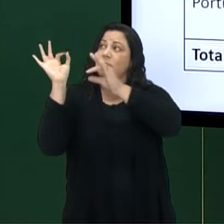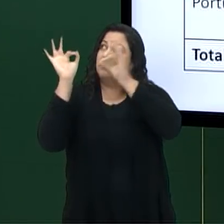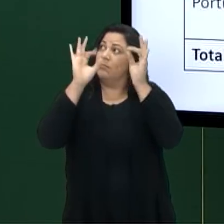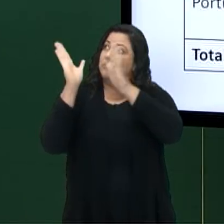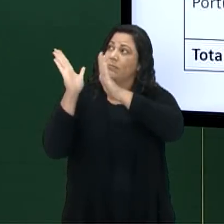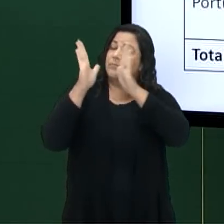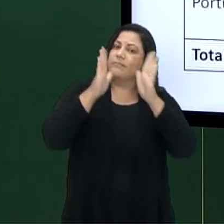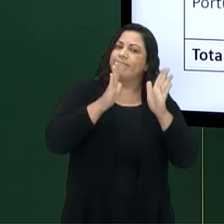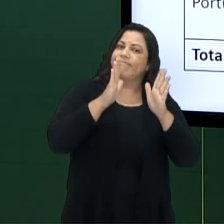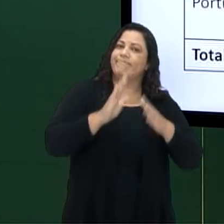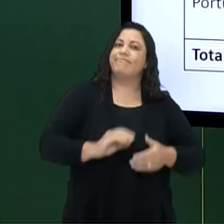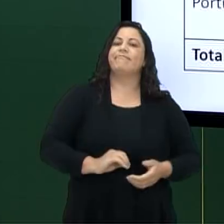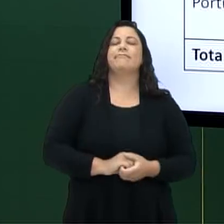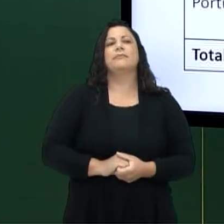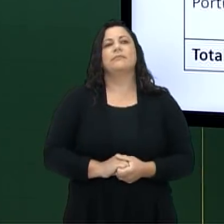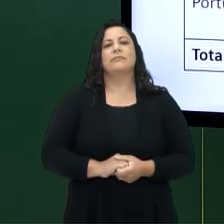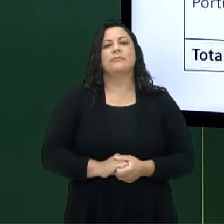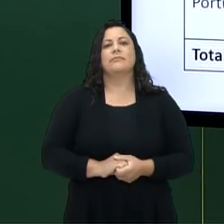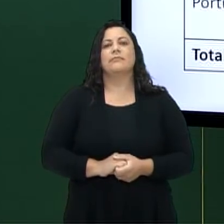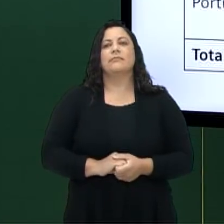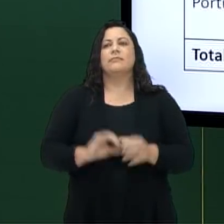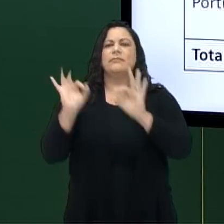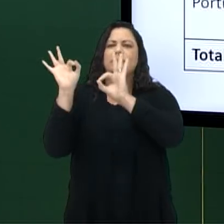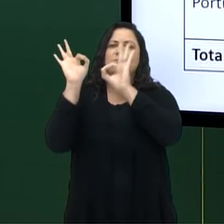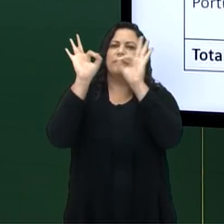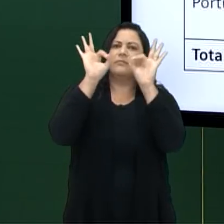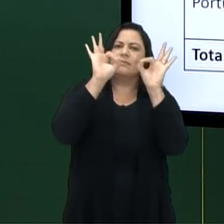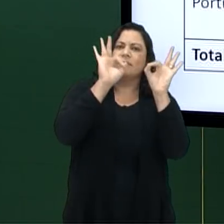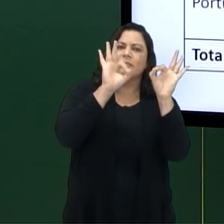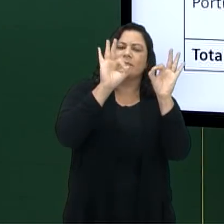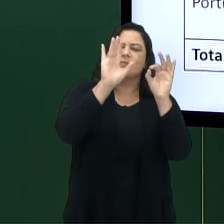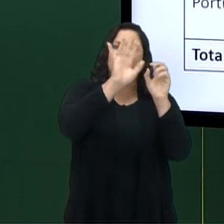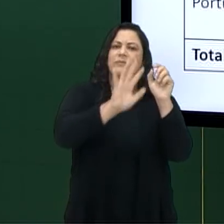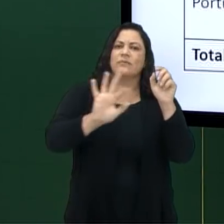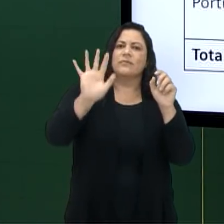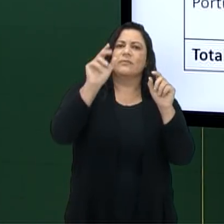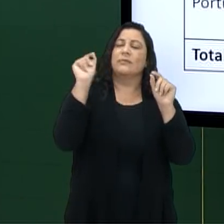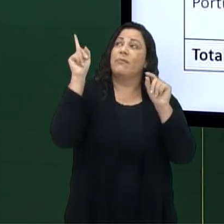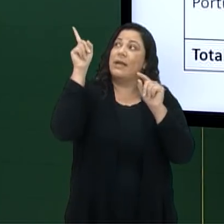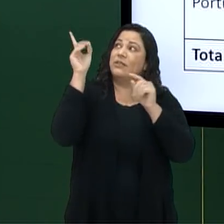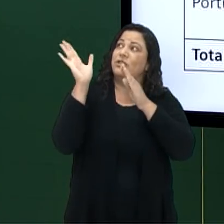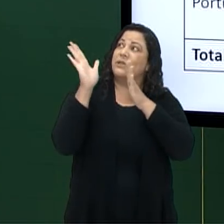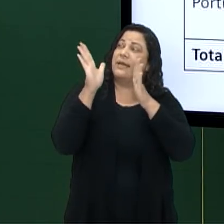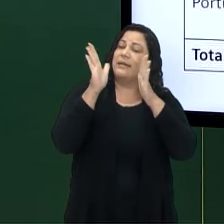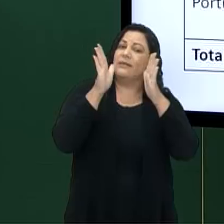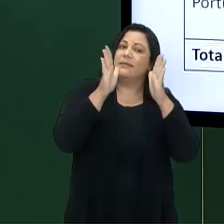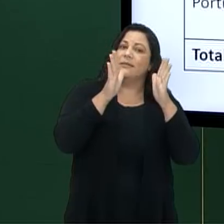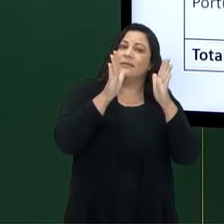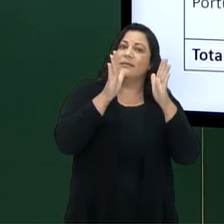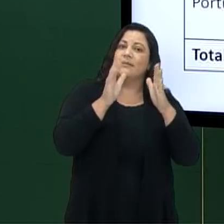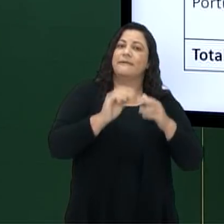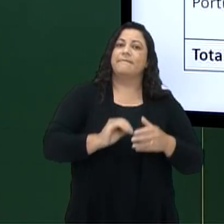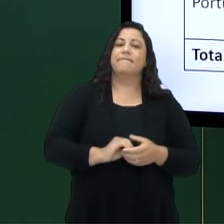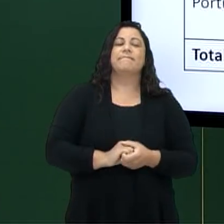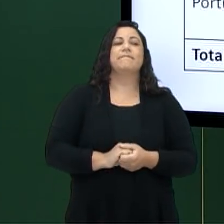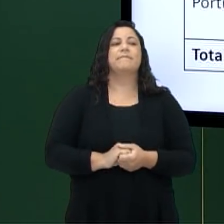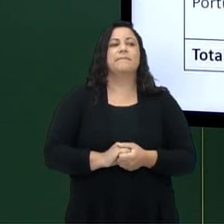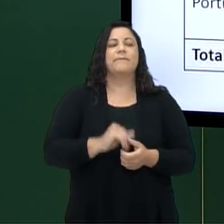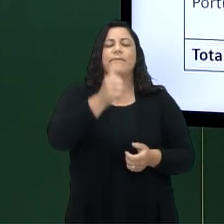Ok, deixa eu colocar aqui no último, realizado aqui. Ó, 10,